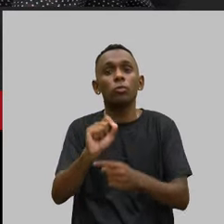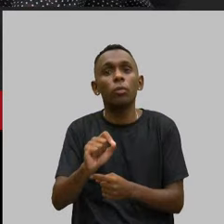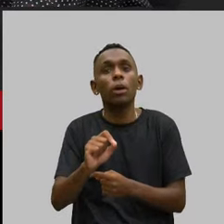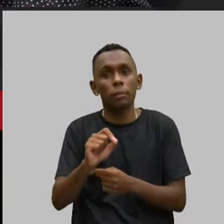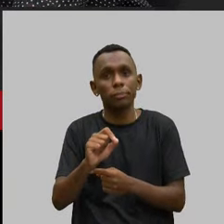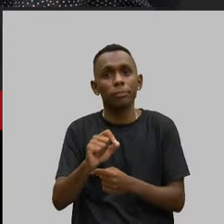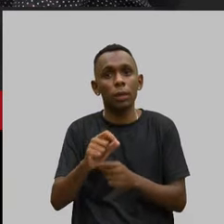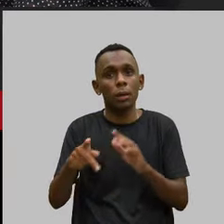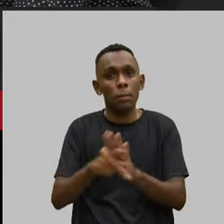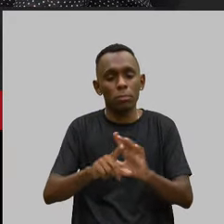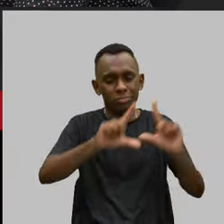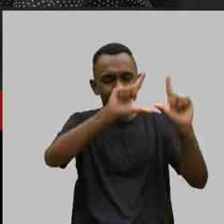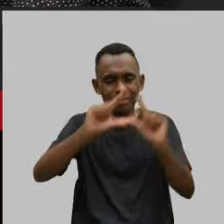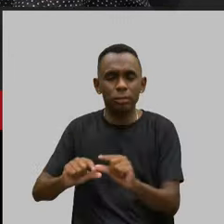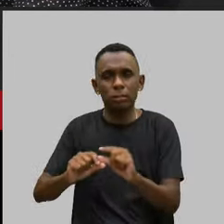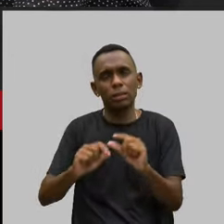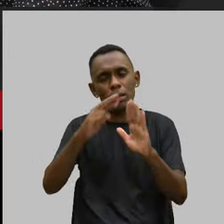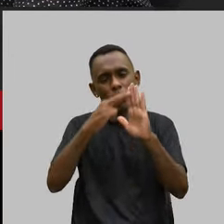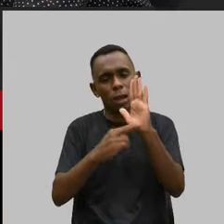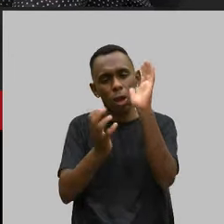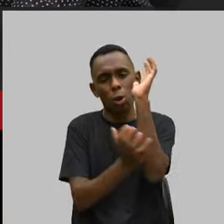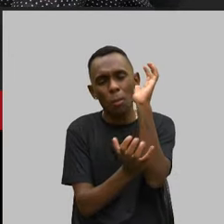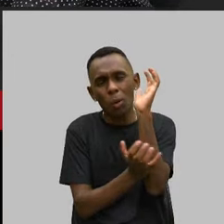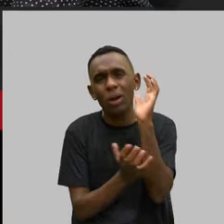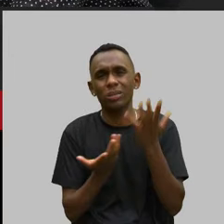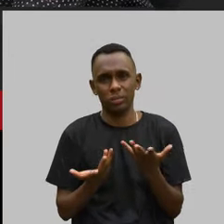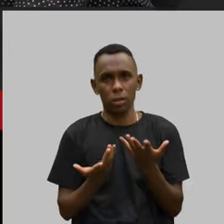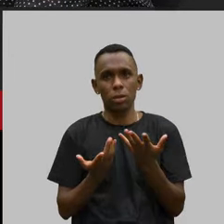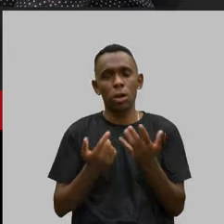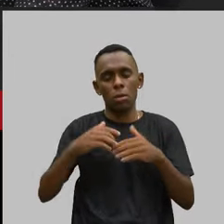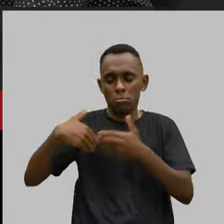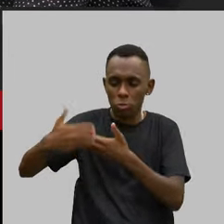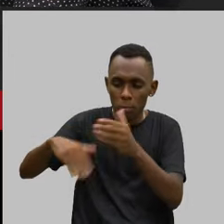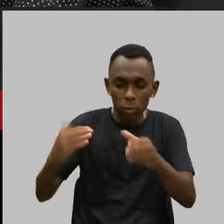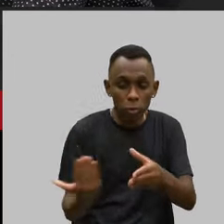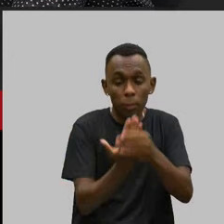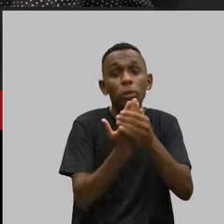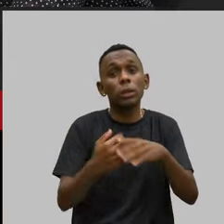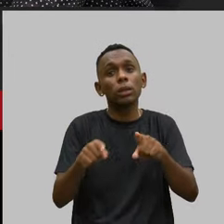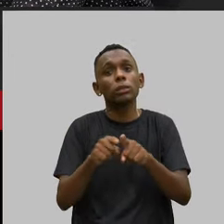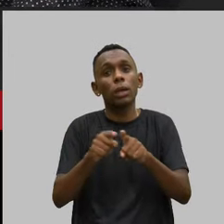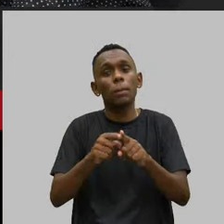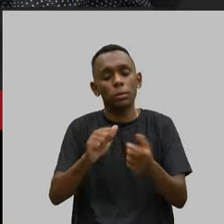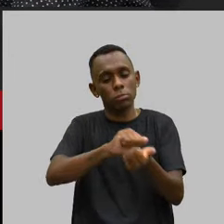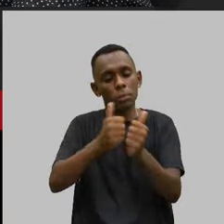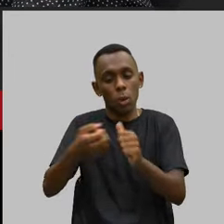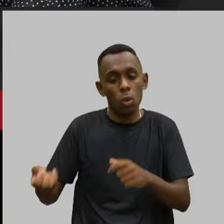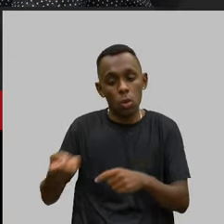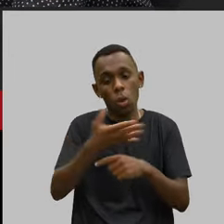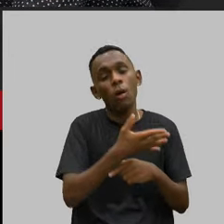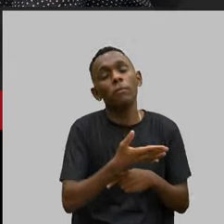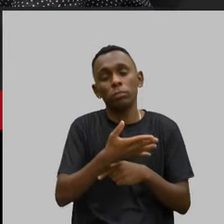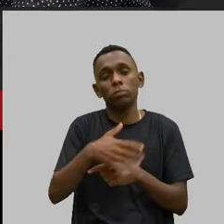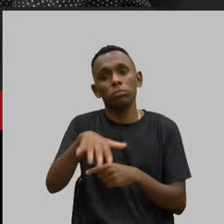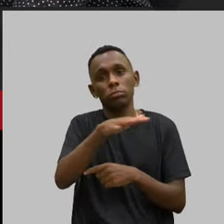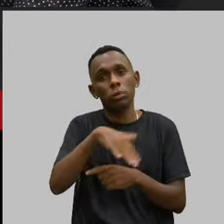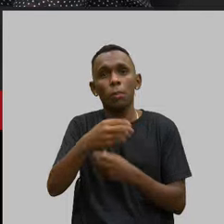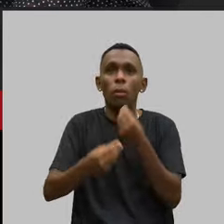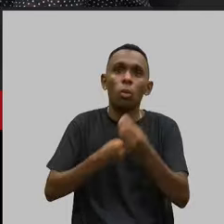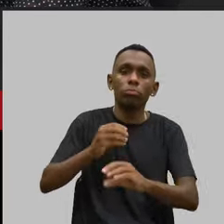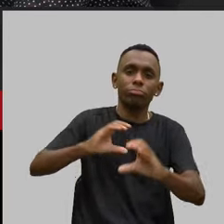eh reduzir a burocracia trazer um pouco de desburocratização PR os processos trazer um pouco de releitura das da da forma de